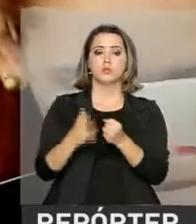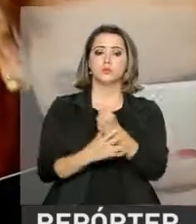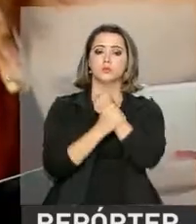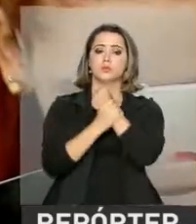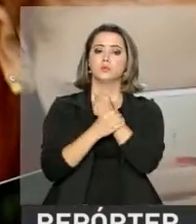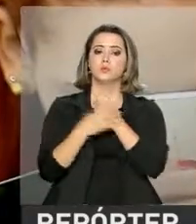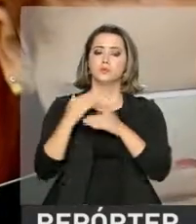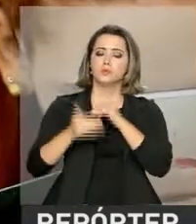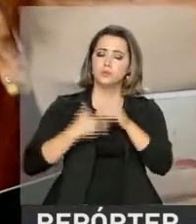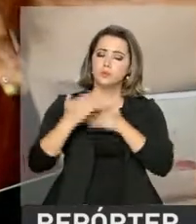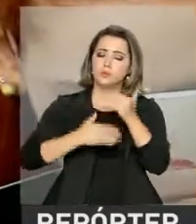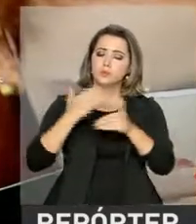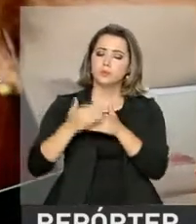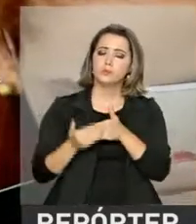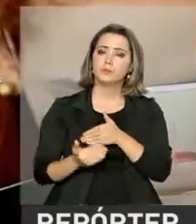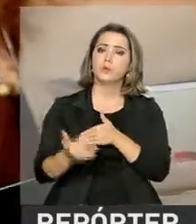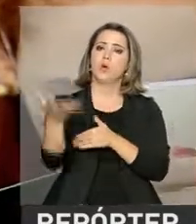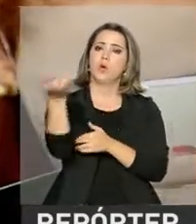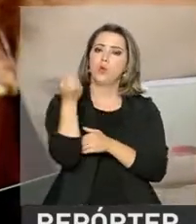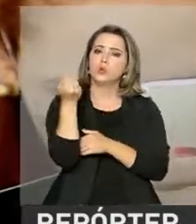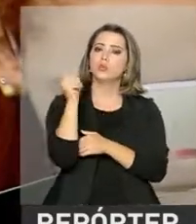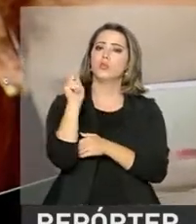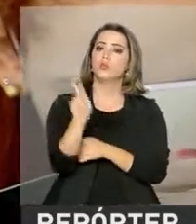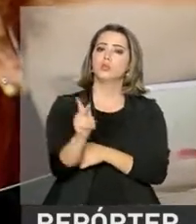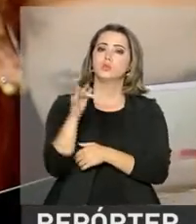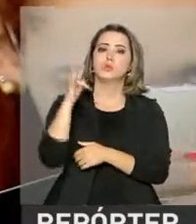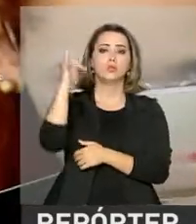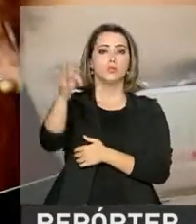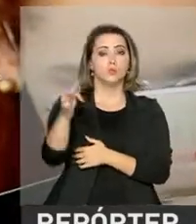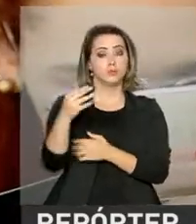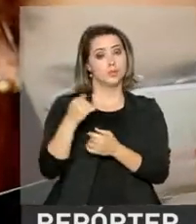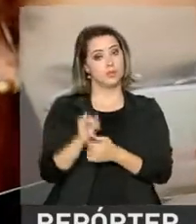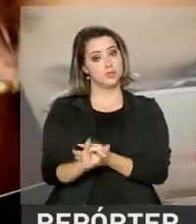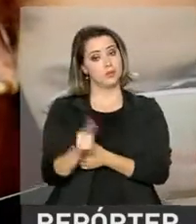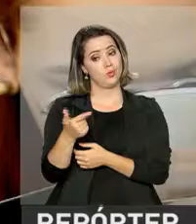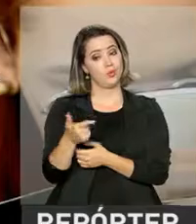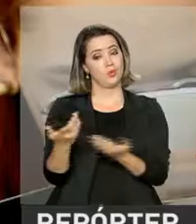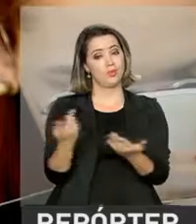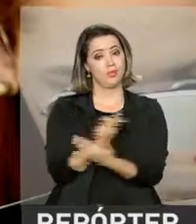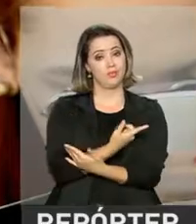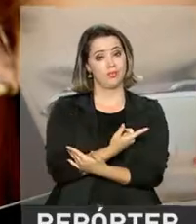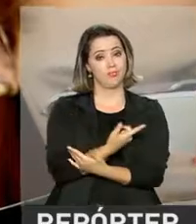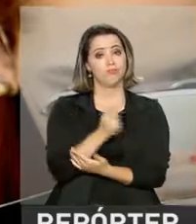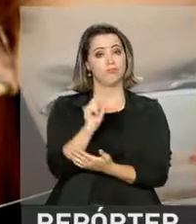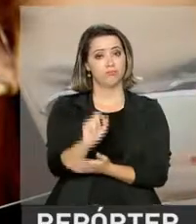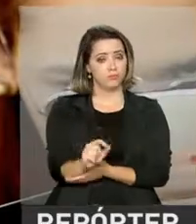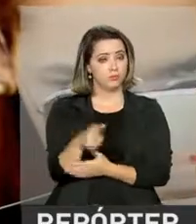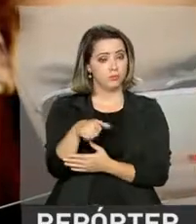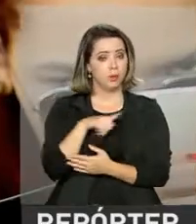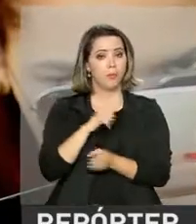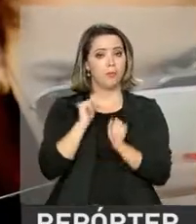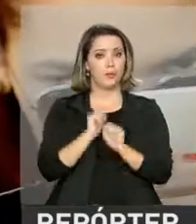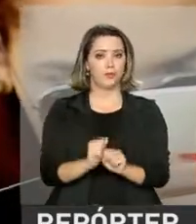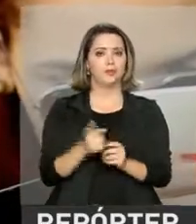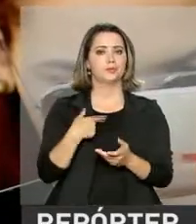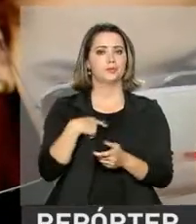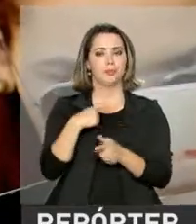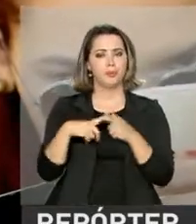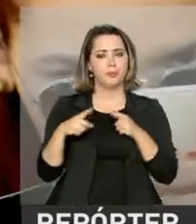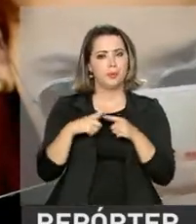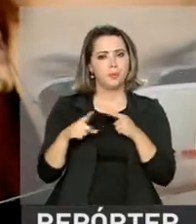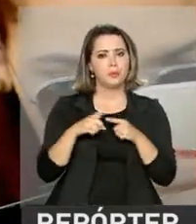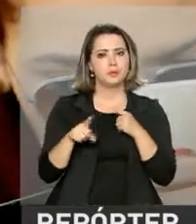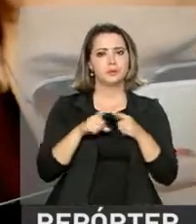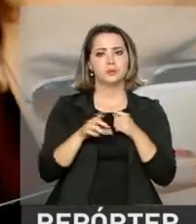segurança de que vai continuar recebendo ao longo dos próximos anos. Se isso não fosse feito, e eu acredito que vai ser feito, isso poderia até colocar em risco